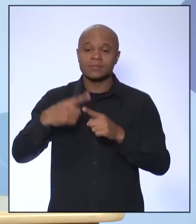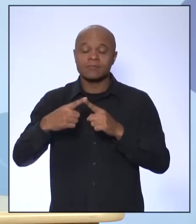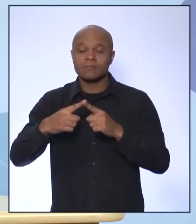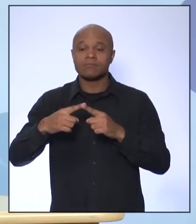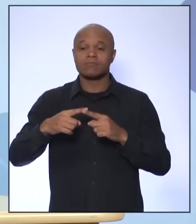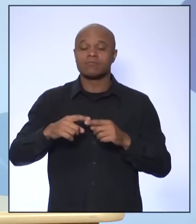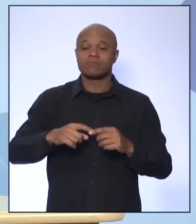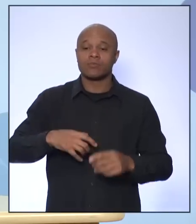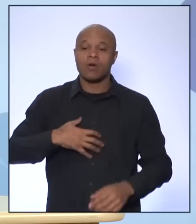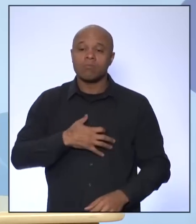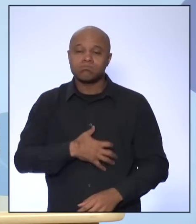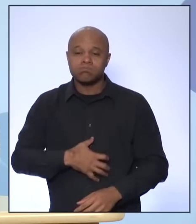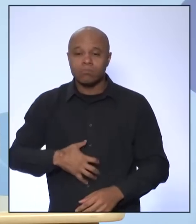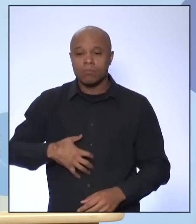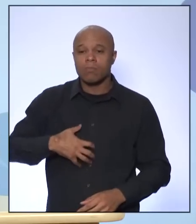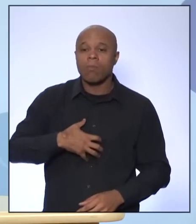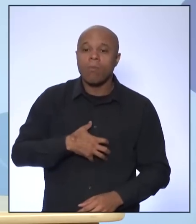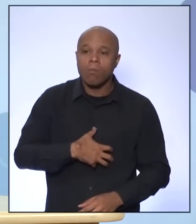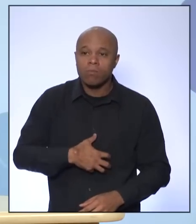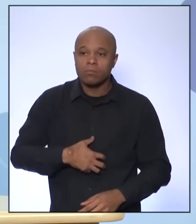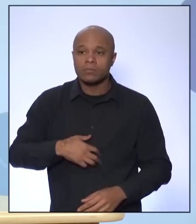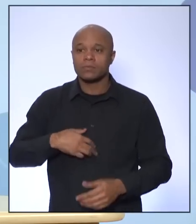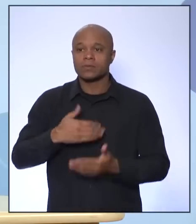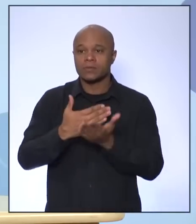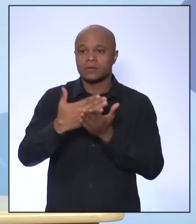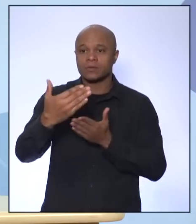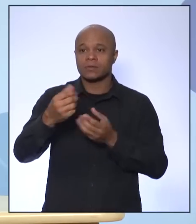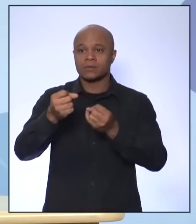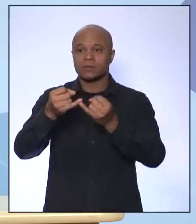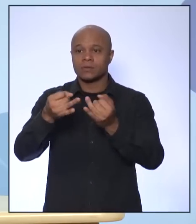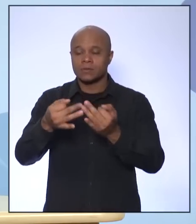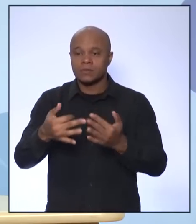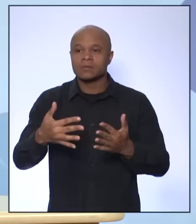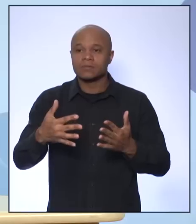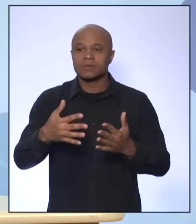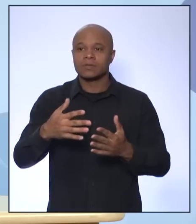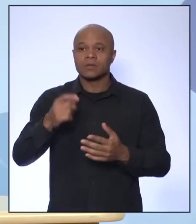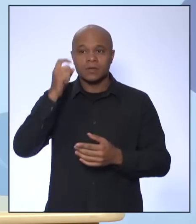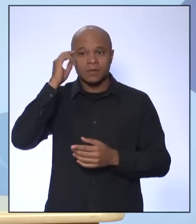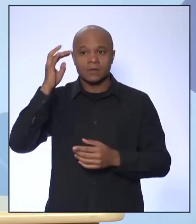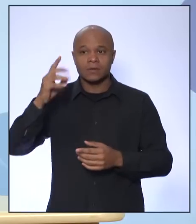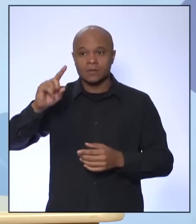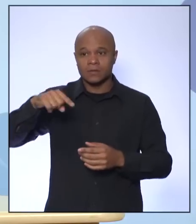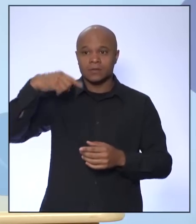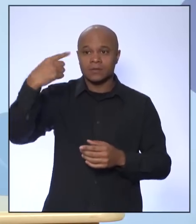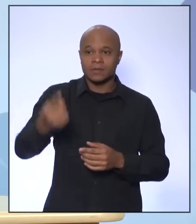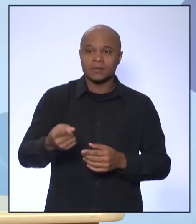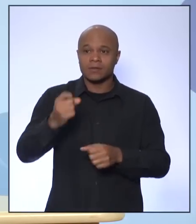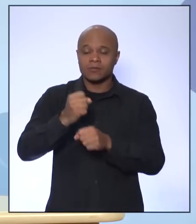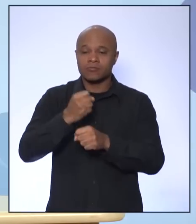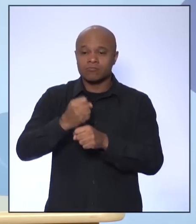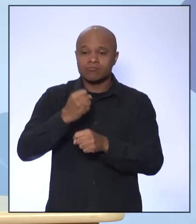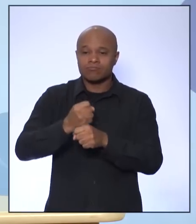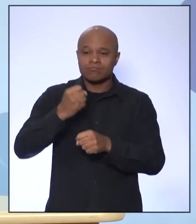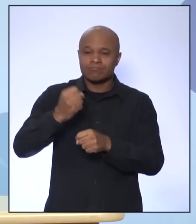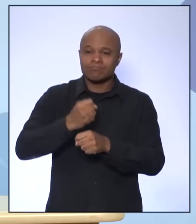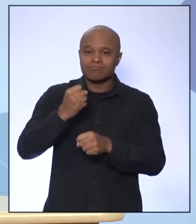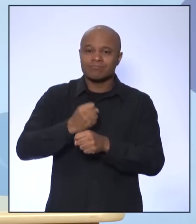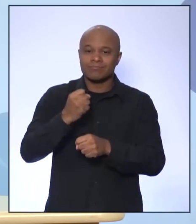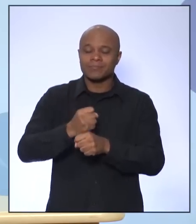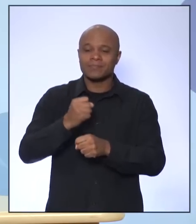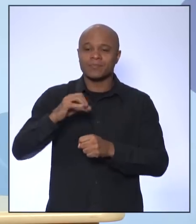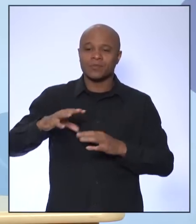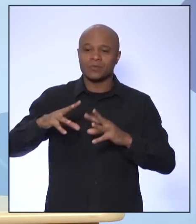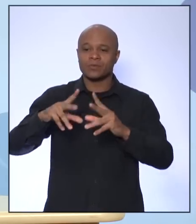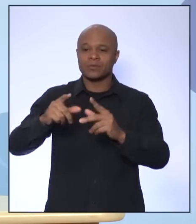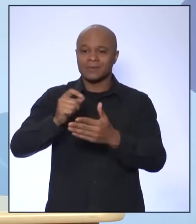a contar, a relatar aquela viagem. Imaginem vocês, depois de tantos anos, aquela fonte que ele escreveu, aquela fonte